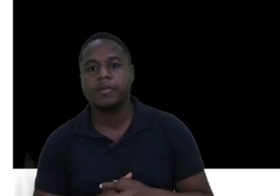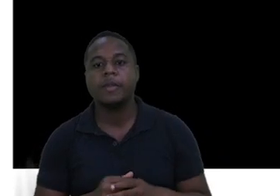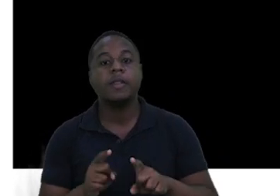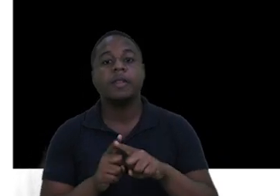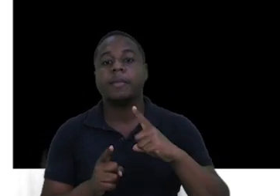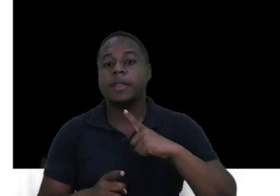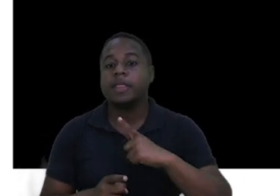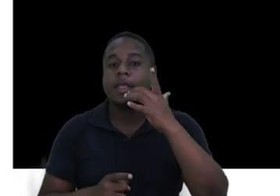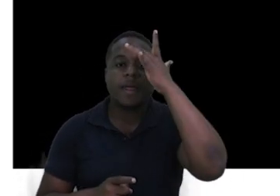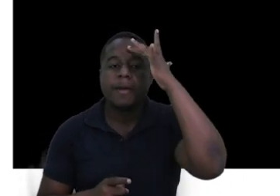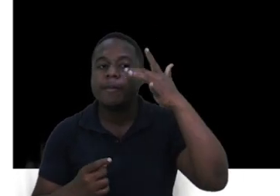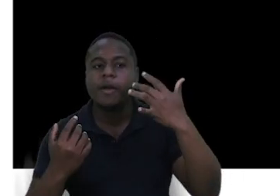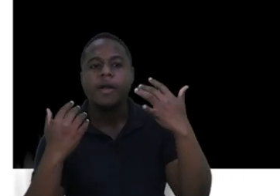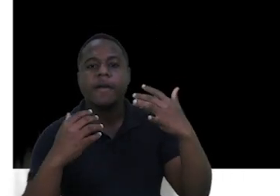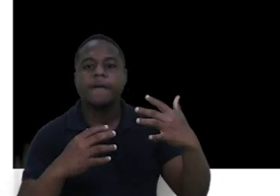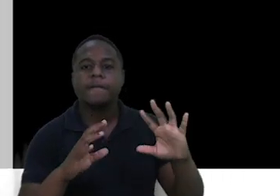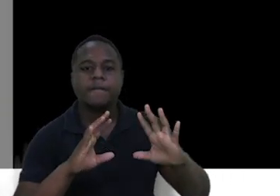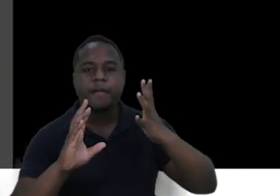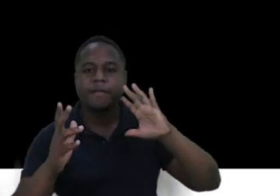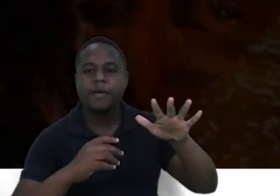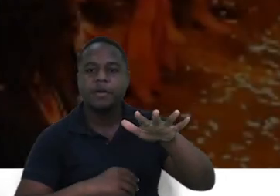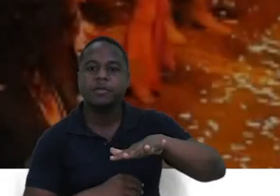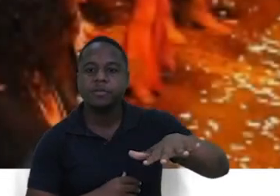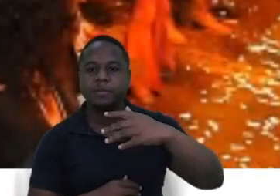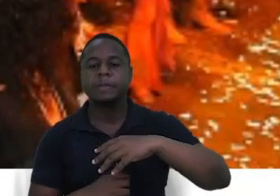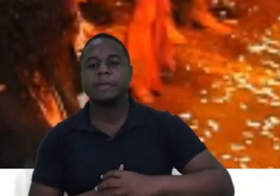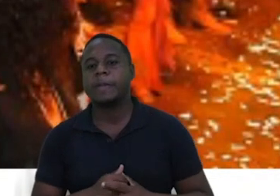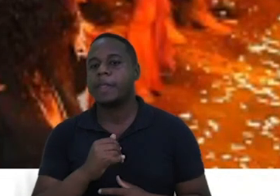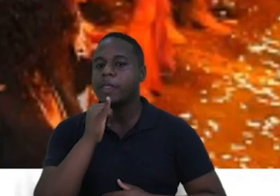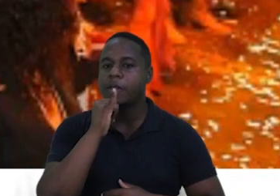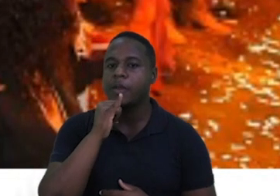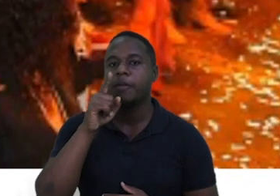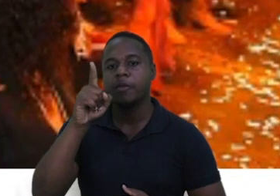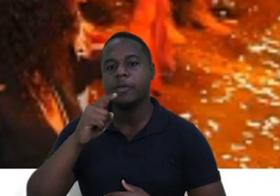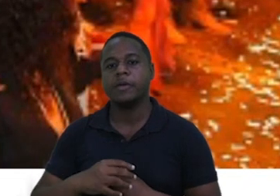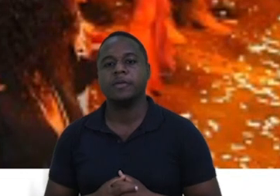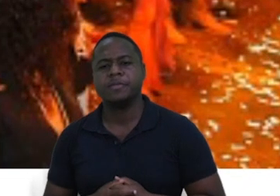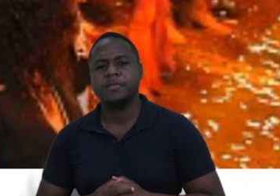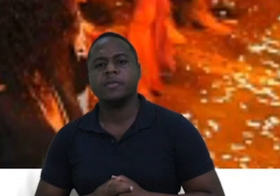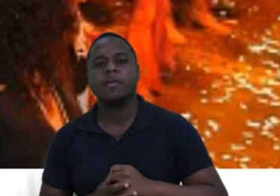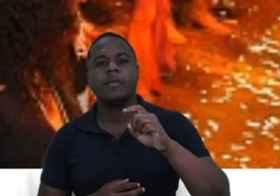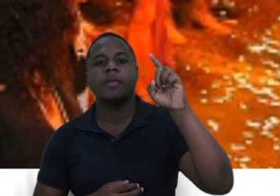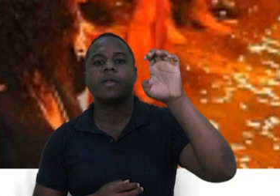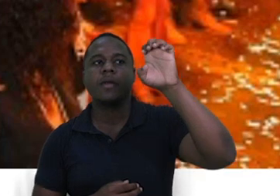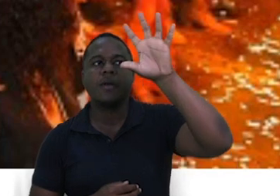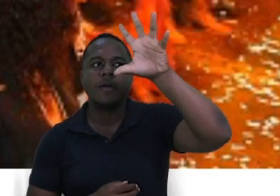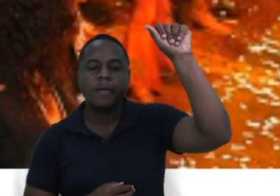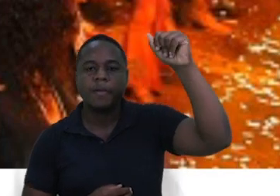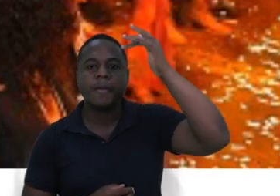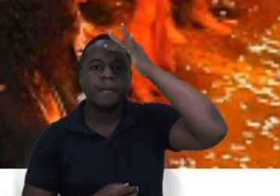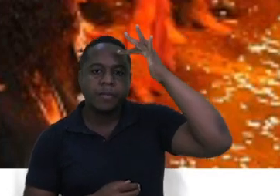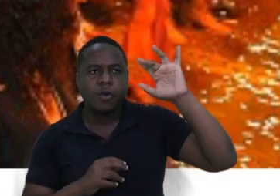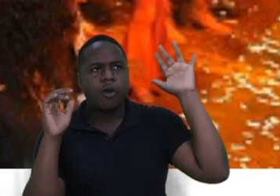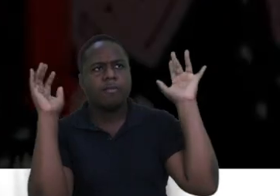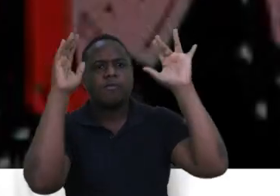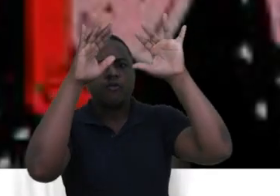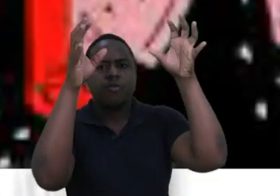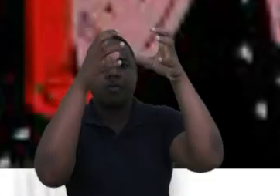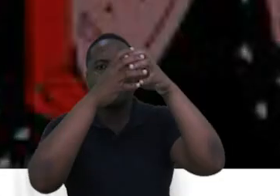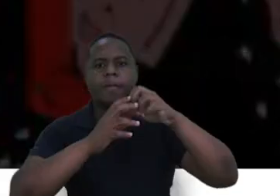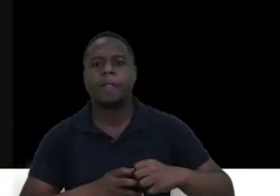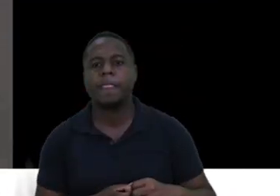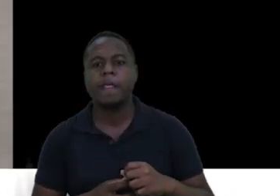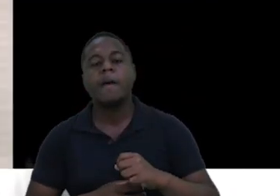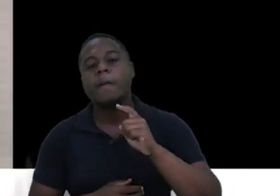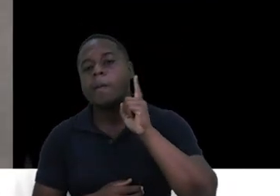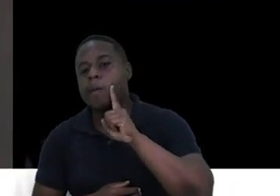produzem festivais de forró que vão de junho até novembro. Por exemplo, os estados europeus que têm a maior concentração desse aspecto de forró está em